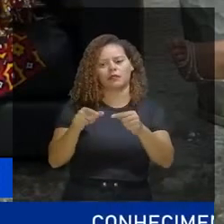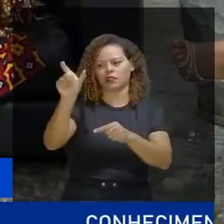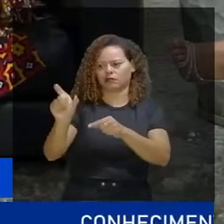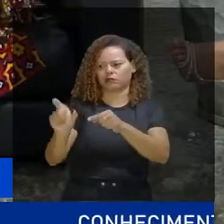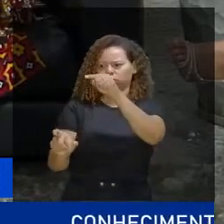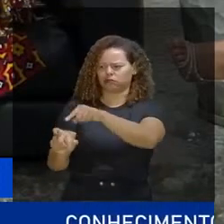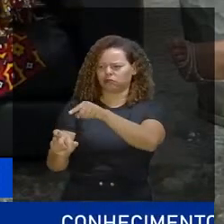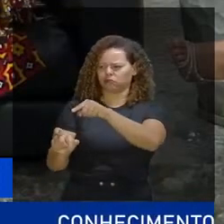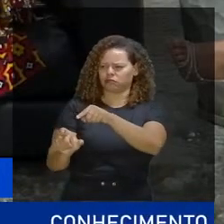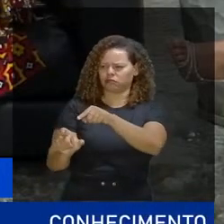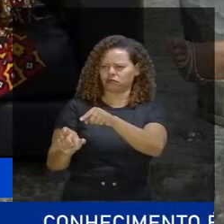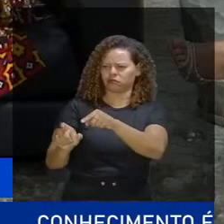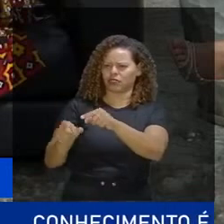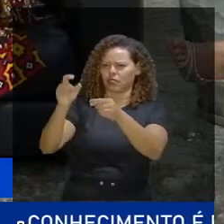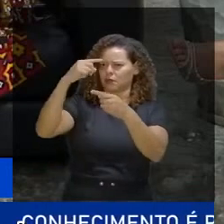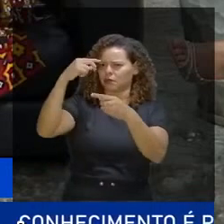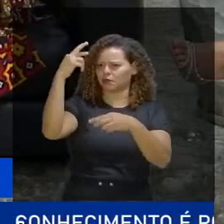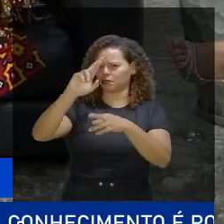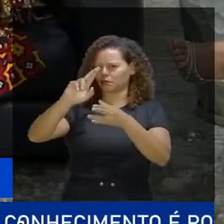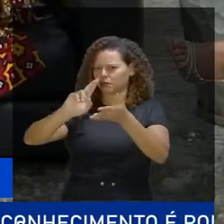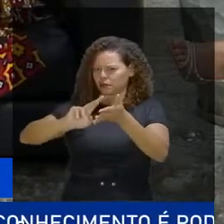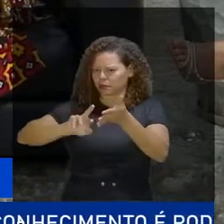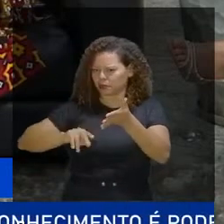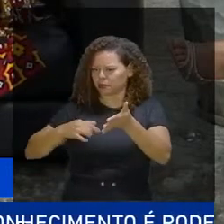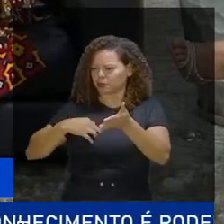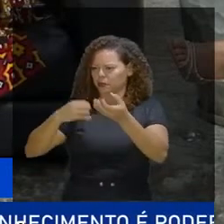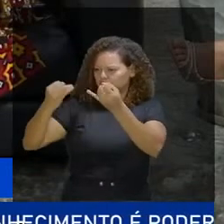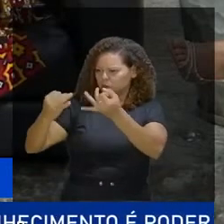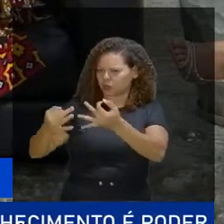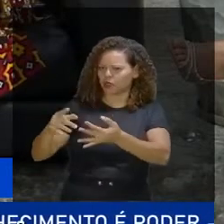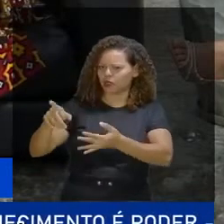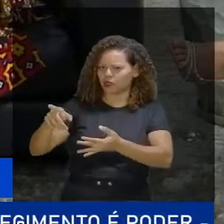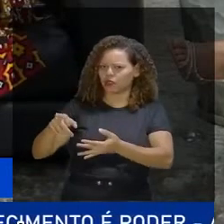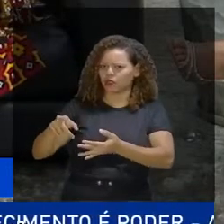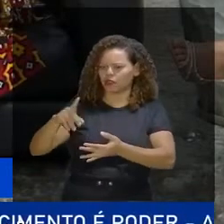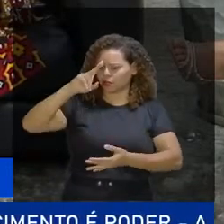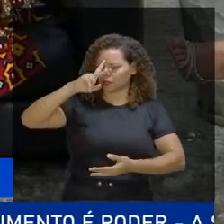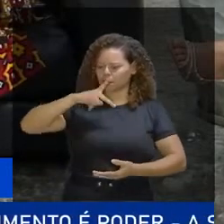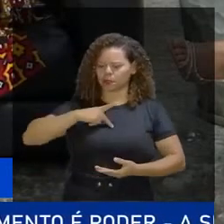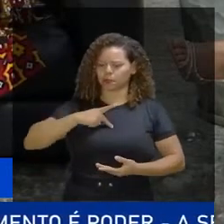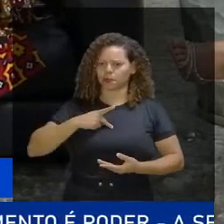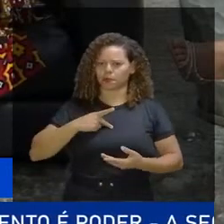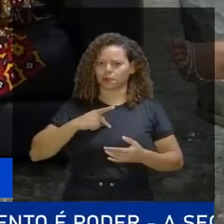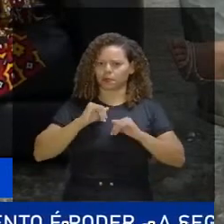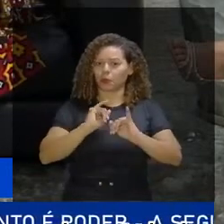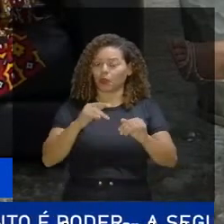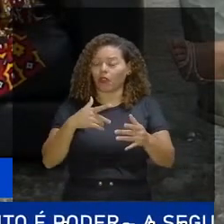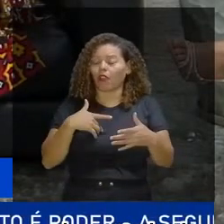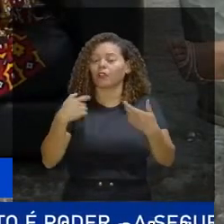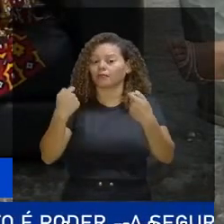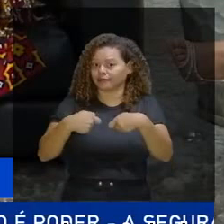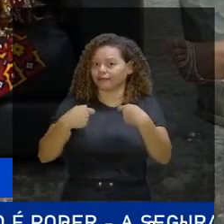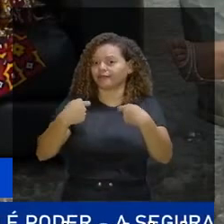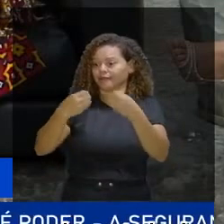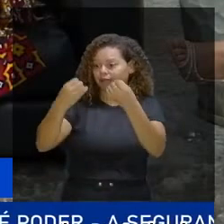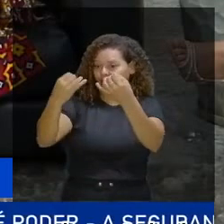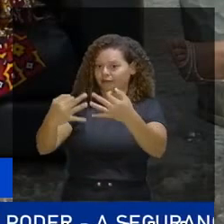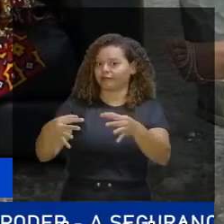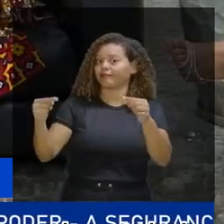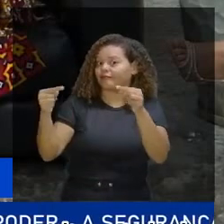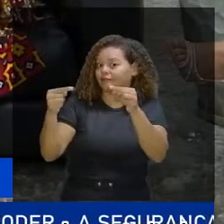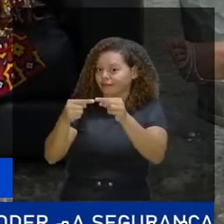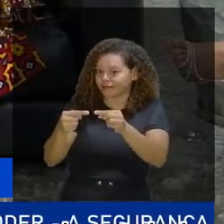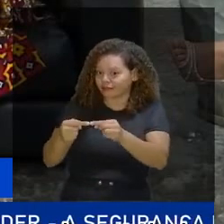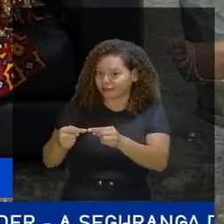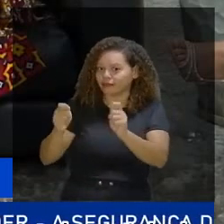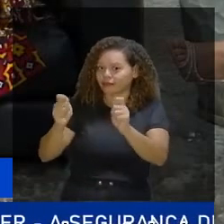moda, isso tem que acabar. E olha o que acontece olhando aqui por eleitoral. Nós temos uma emenda constitucional, que é